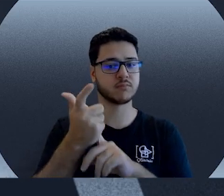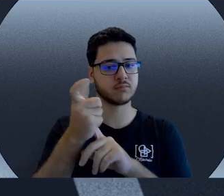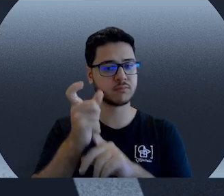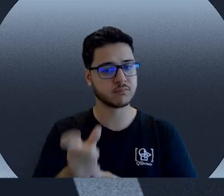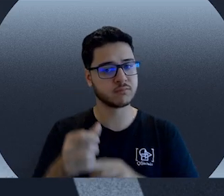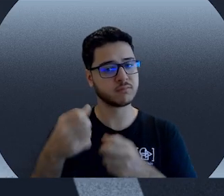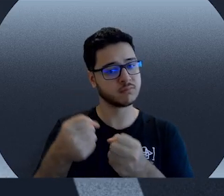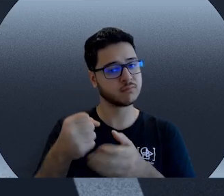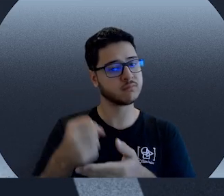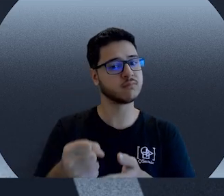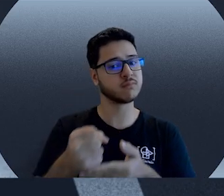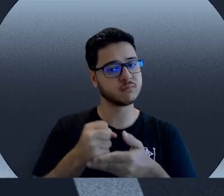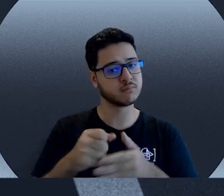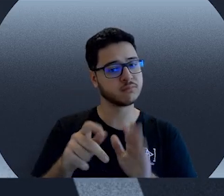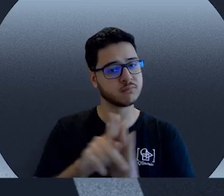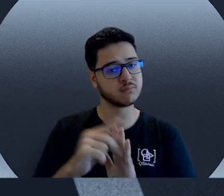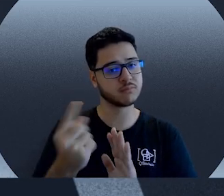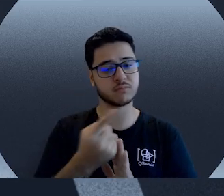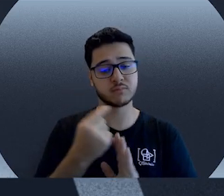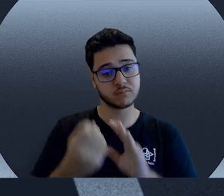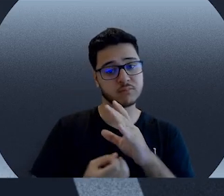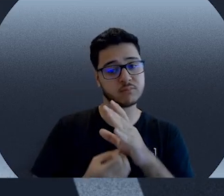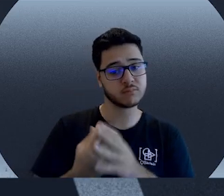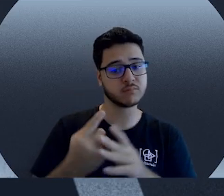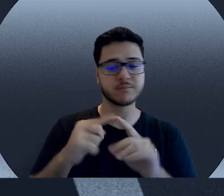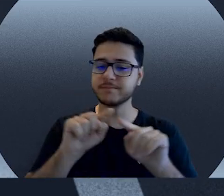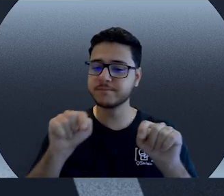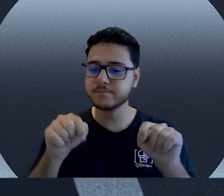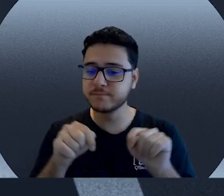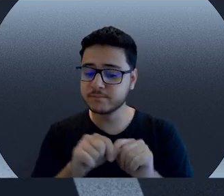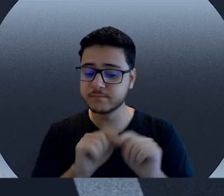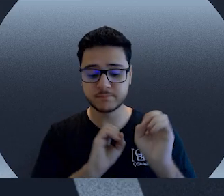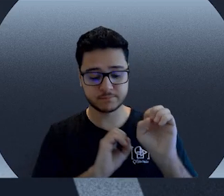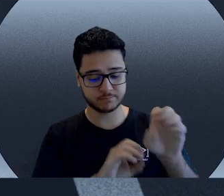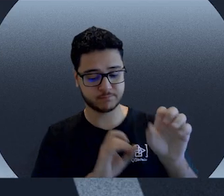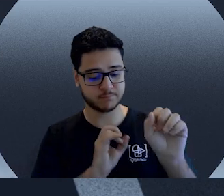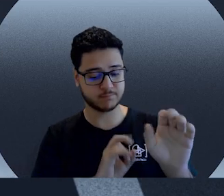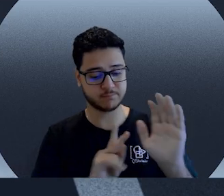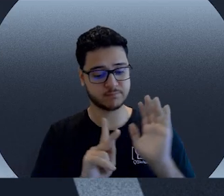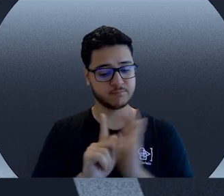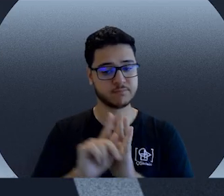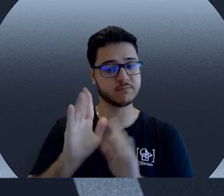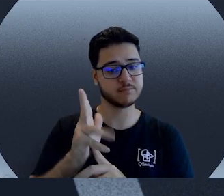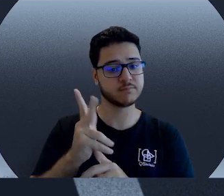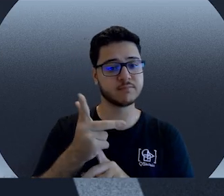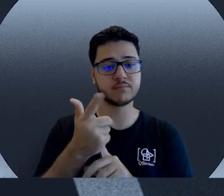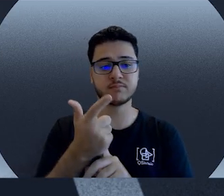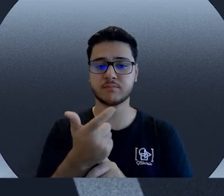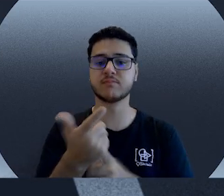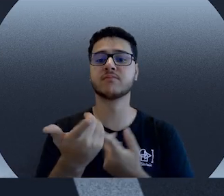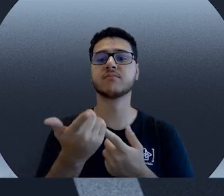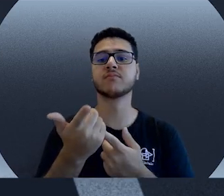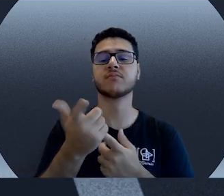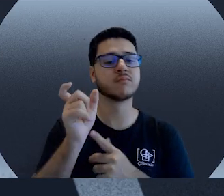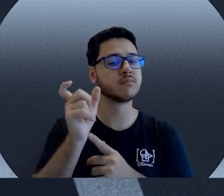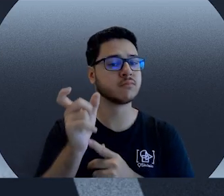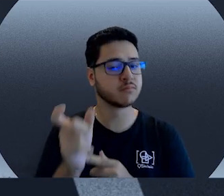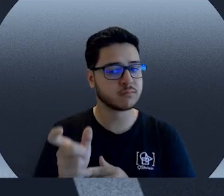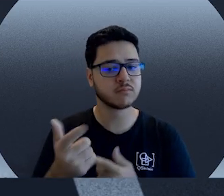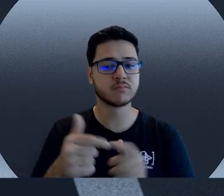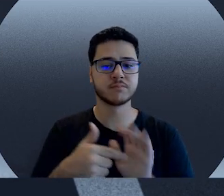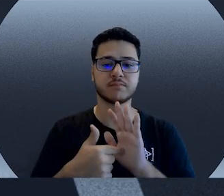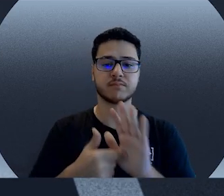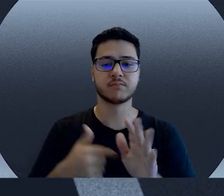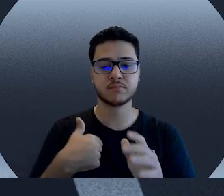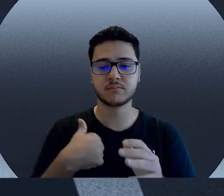nos auxiliar na nossa produção em sala de aula. Então, são mais artistas ilustrativos, assim, e aí eu fiz questão